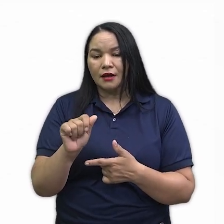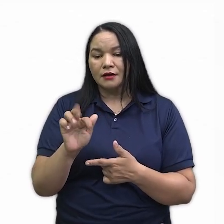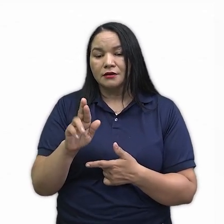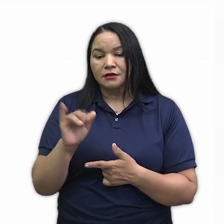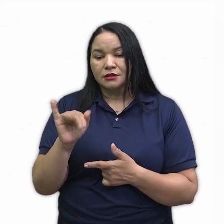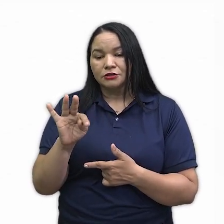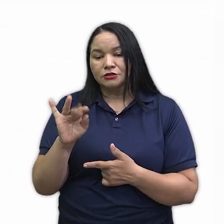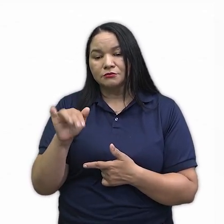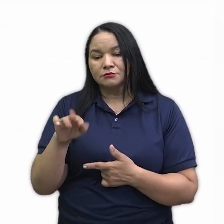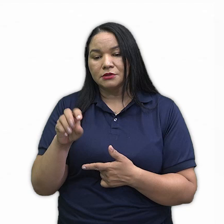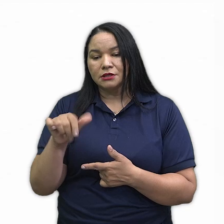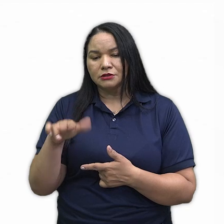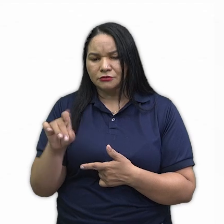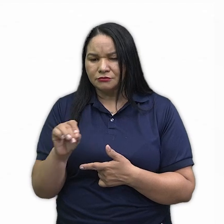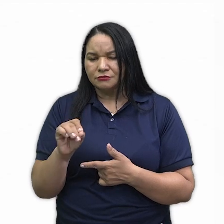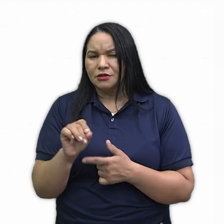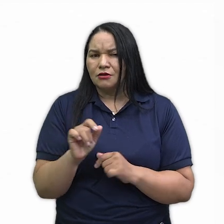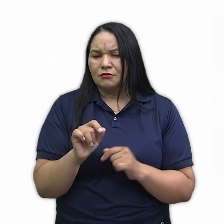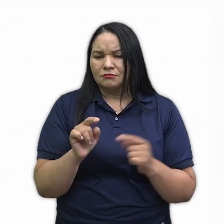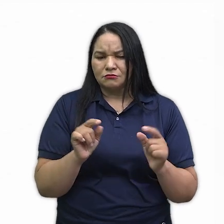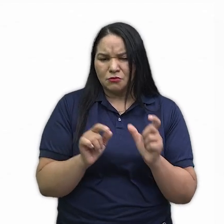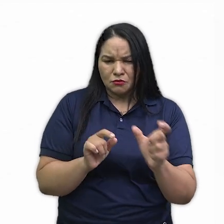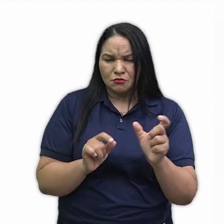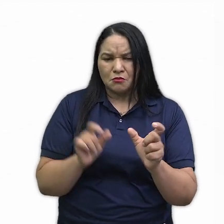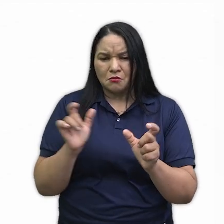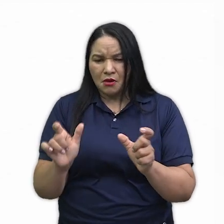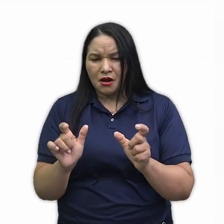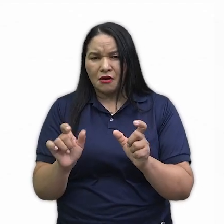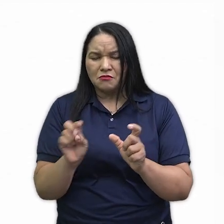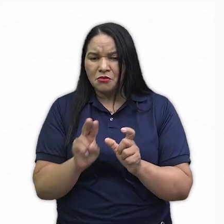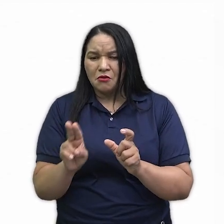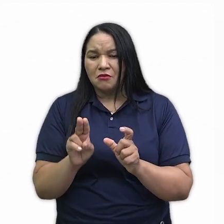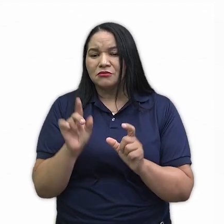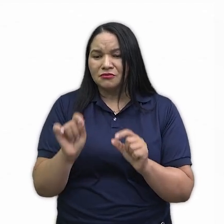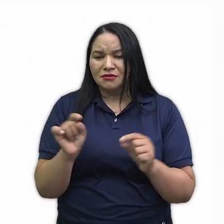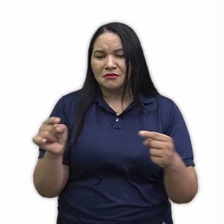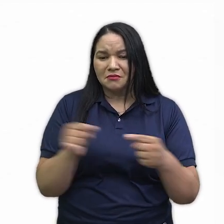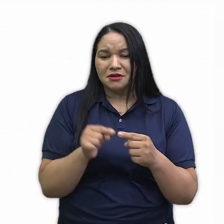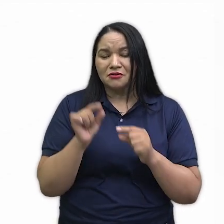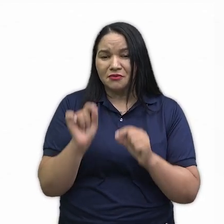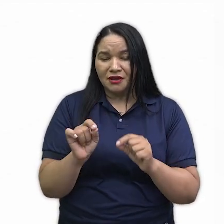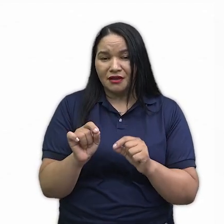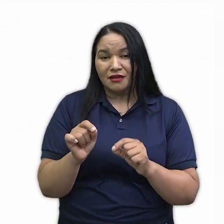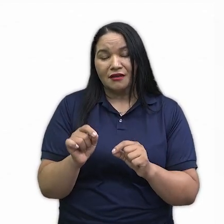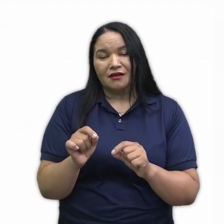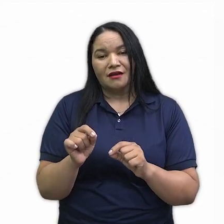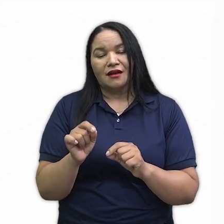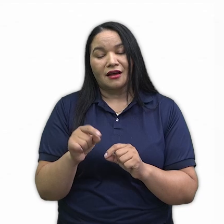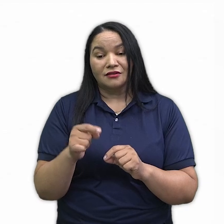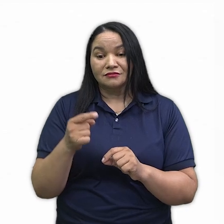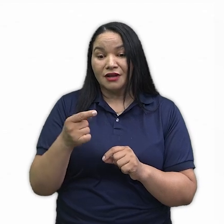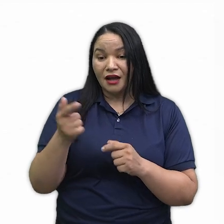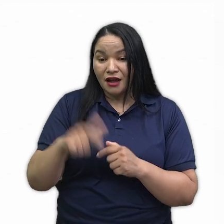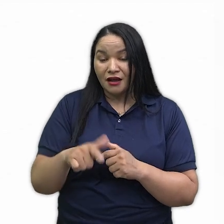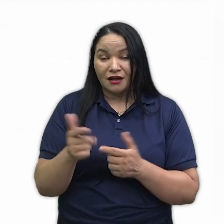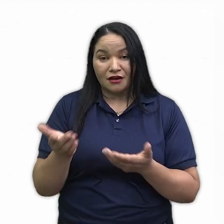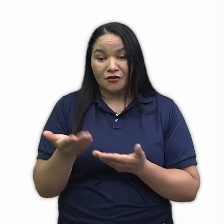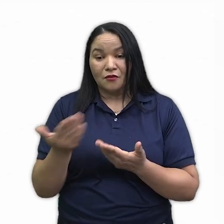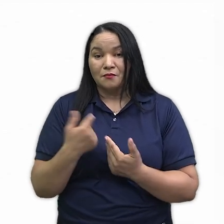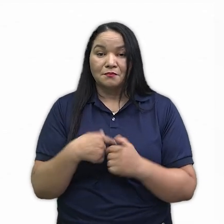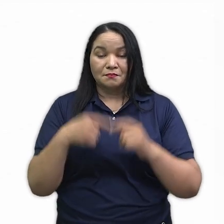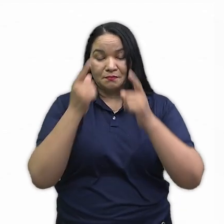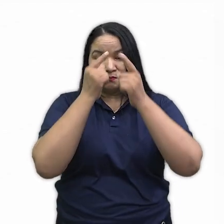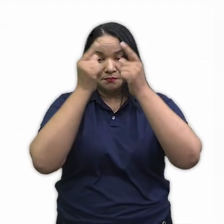para você aí que ficou em dúvida no nome logaritmo, log o quê? Logaritmo, tá? Tudo bem? Vem ali de uma